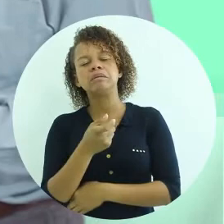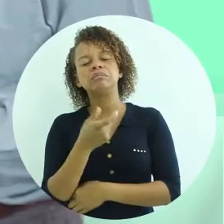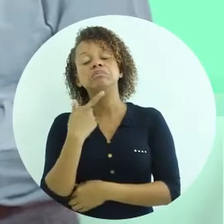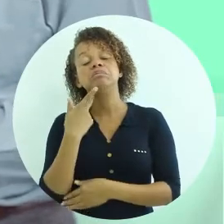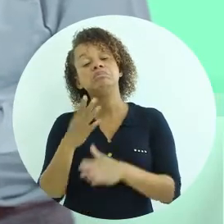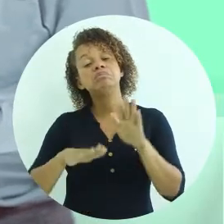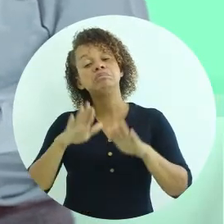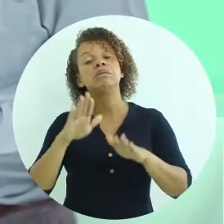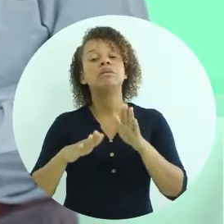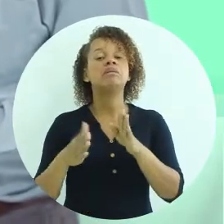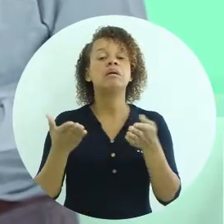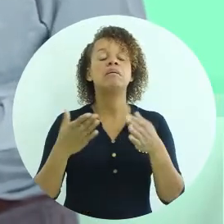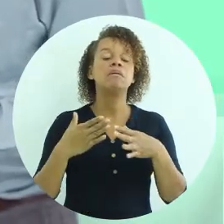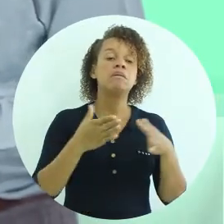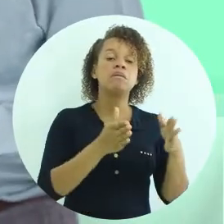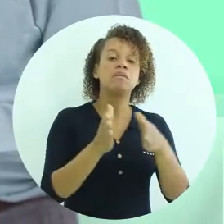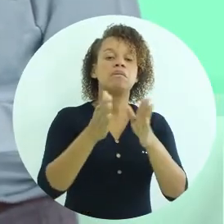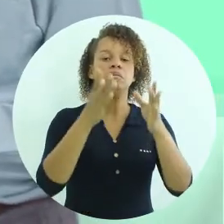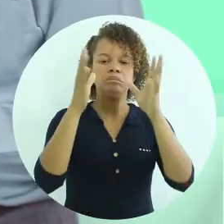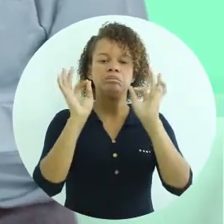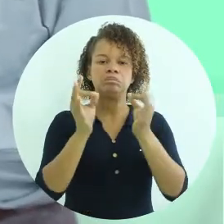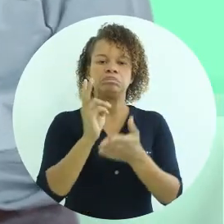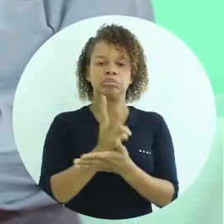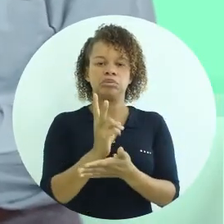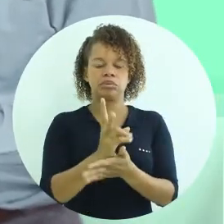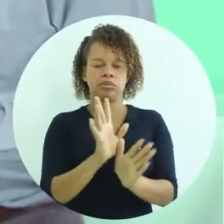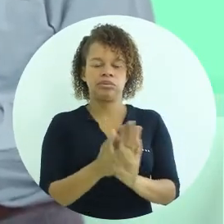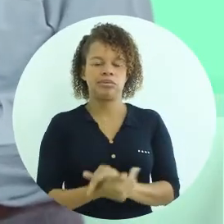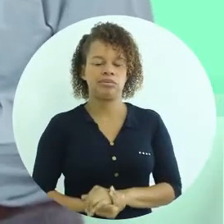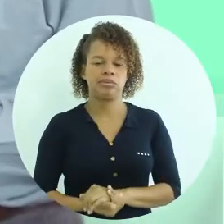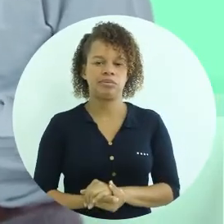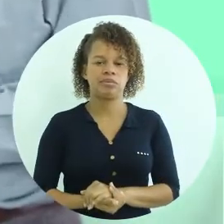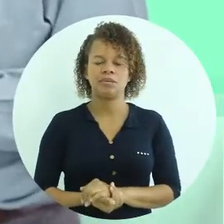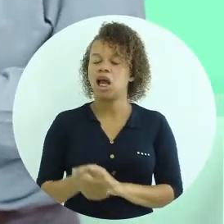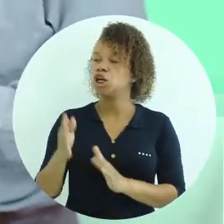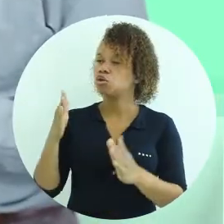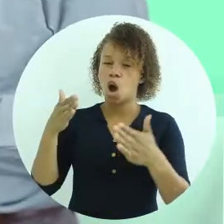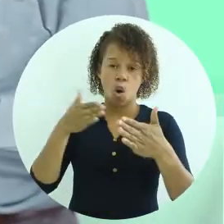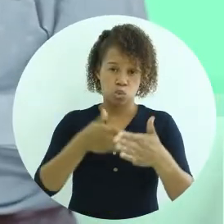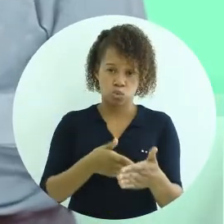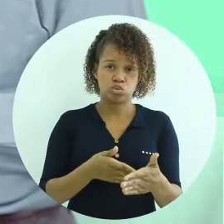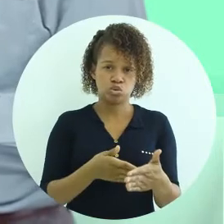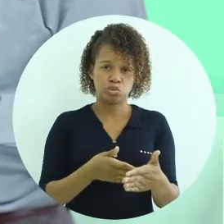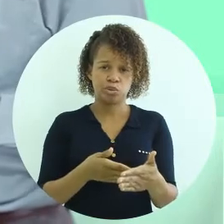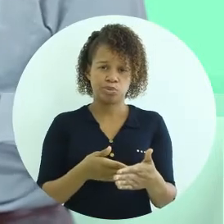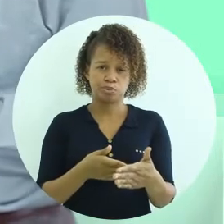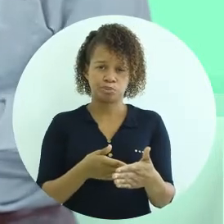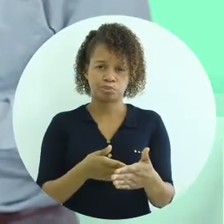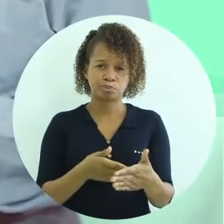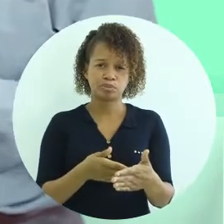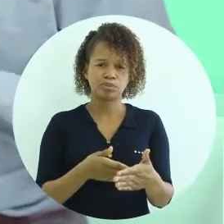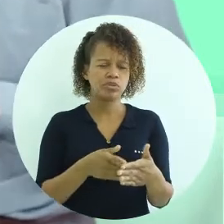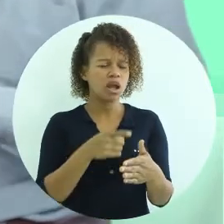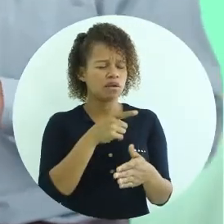carreira inteira aí nessa área. E só a última mesma pergunta é, você